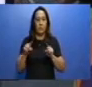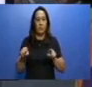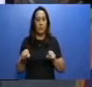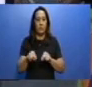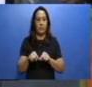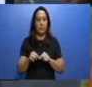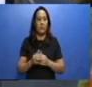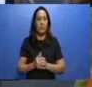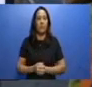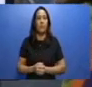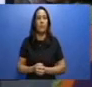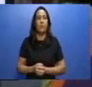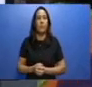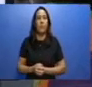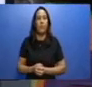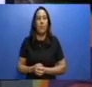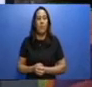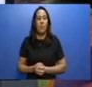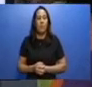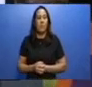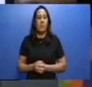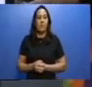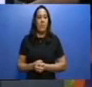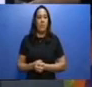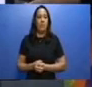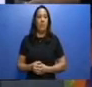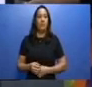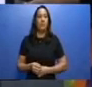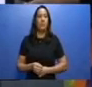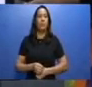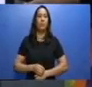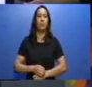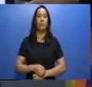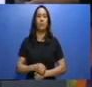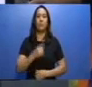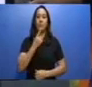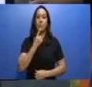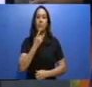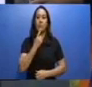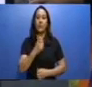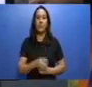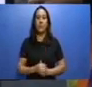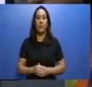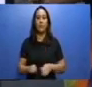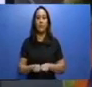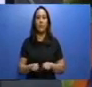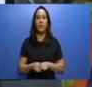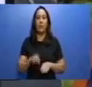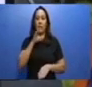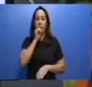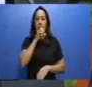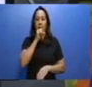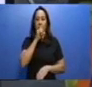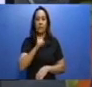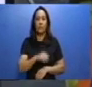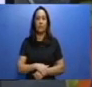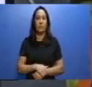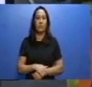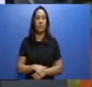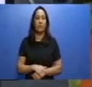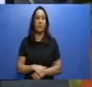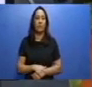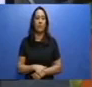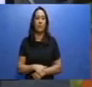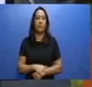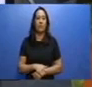aqui o quadrado, vermelhinho. Tem mais, né? Aqui, ó, aqui ele tá meio alaranjado. Que cor que tá na apostila de